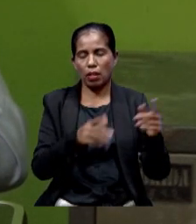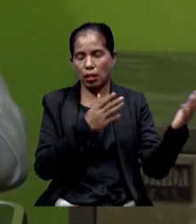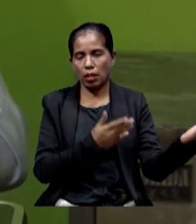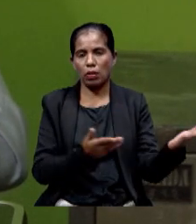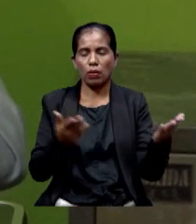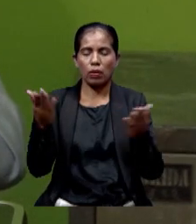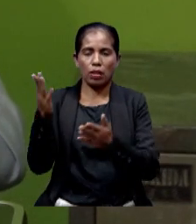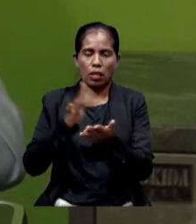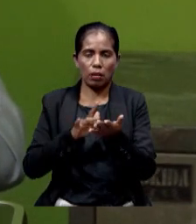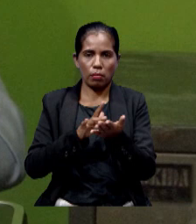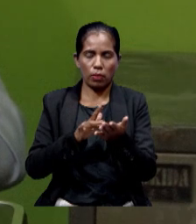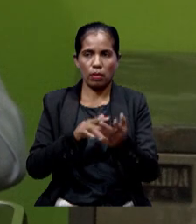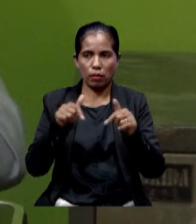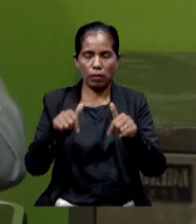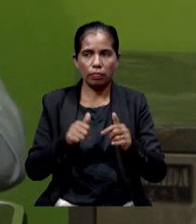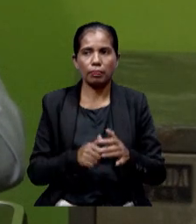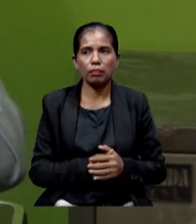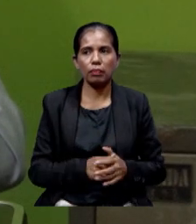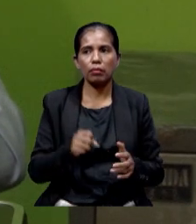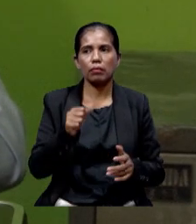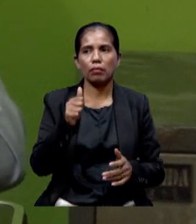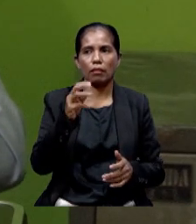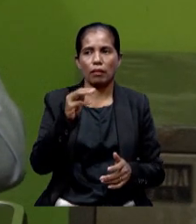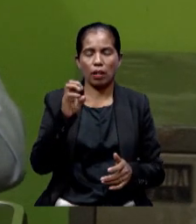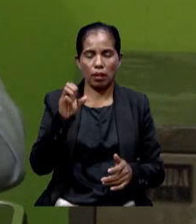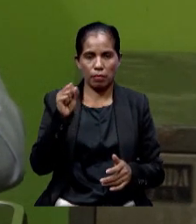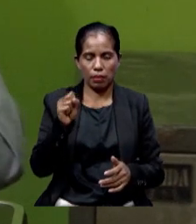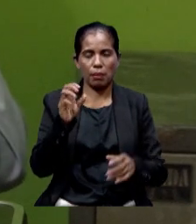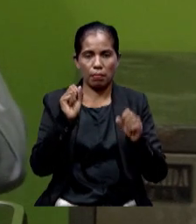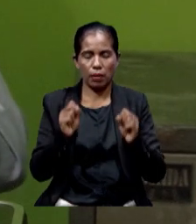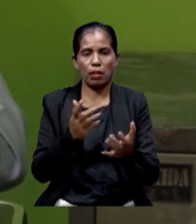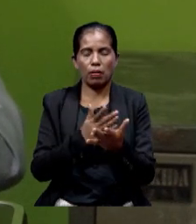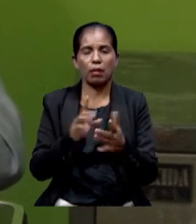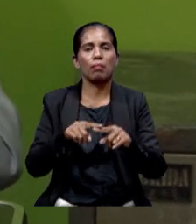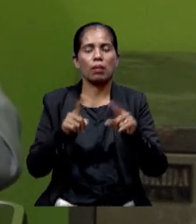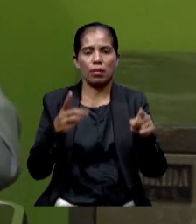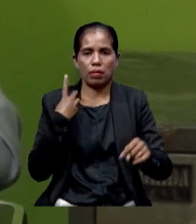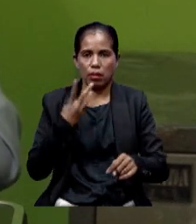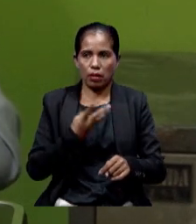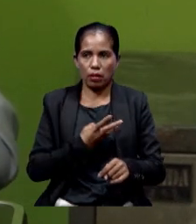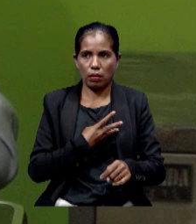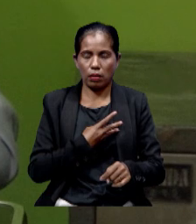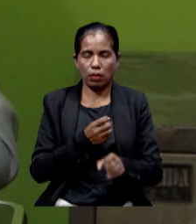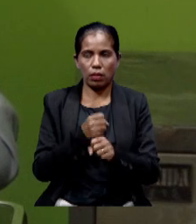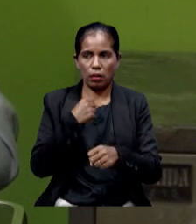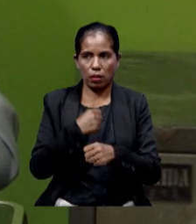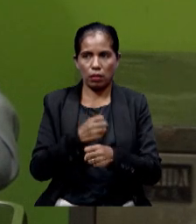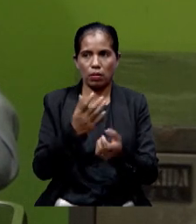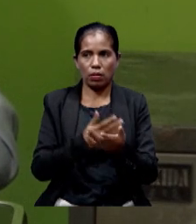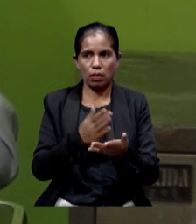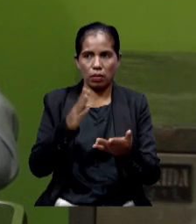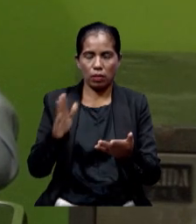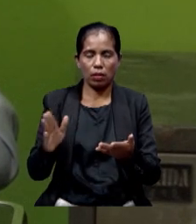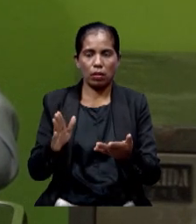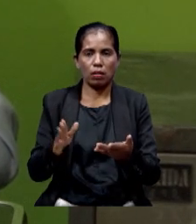hatama. Excepto samis dit mag belehola. Mai be idenemos ita halo ona kompras, samis halo